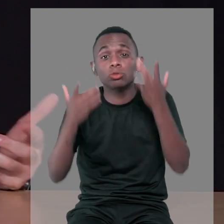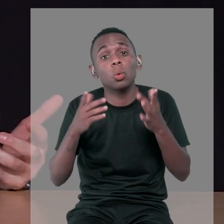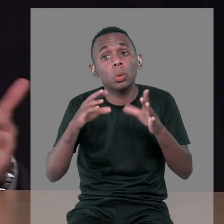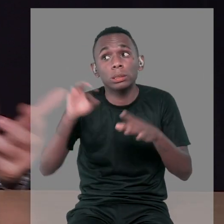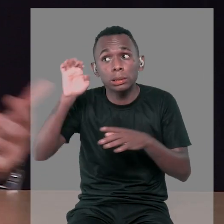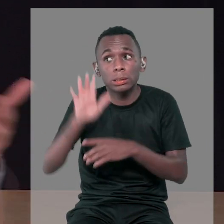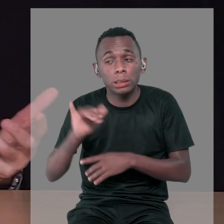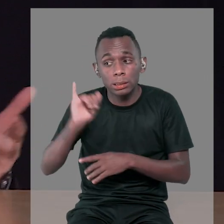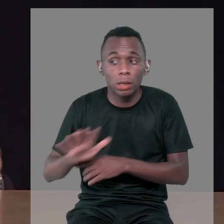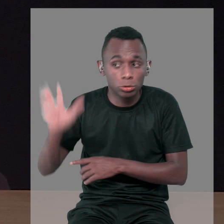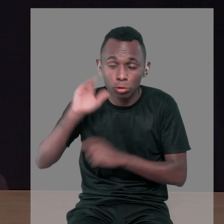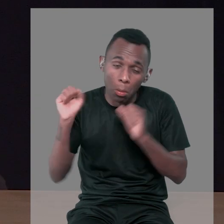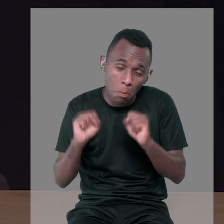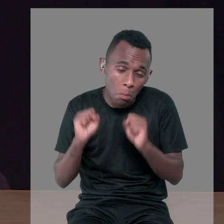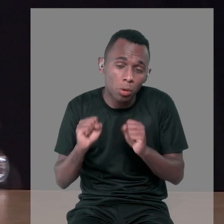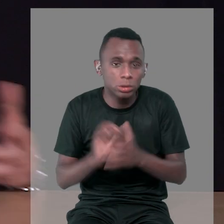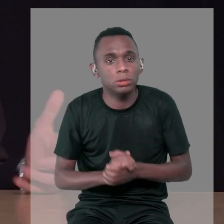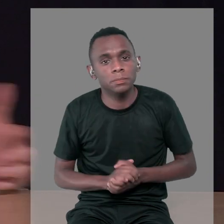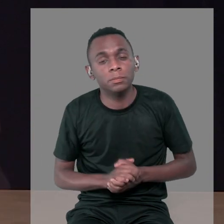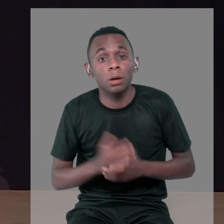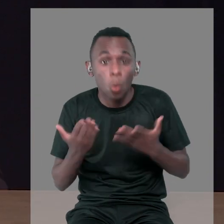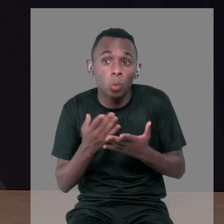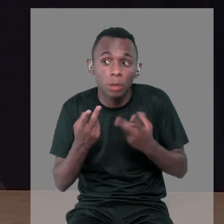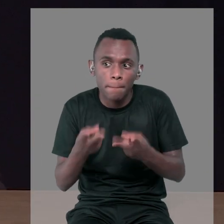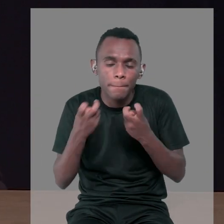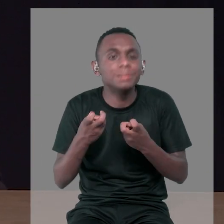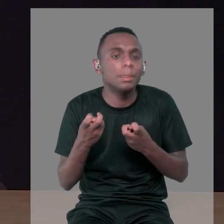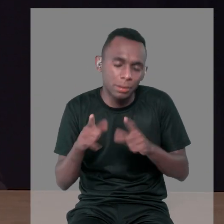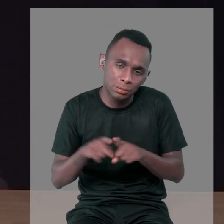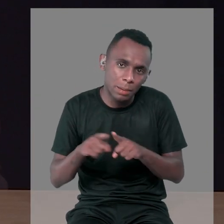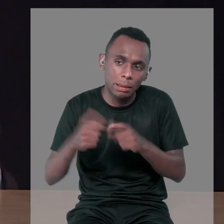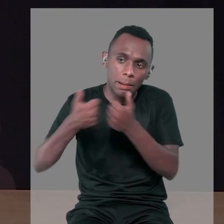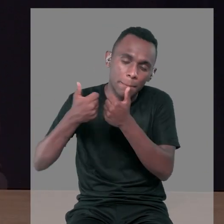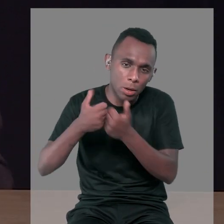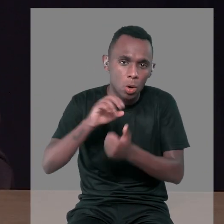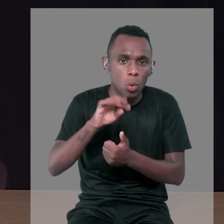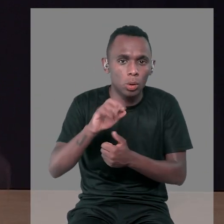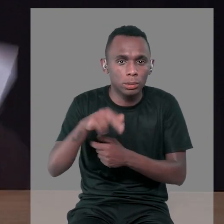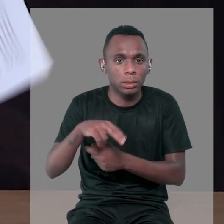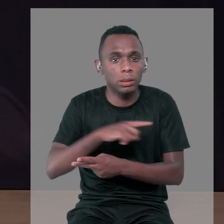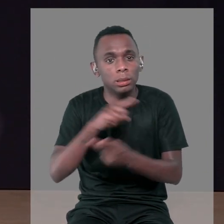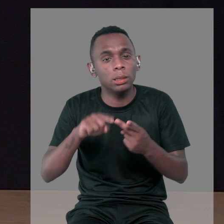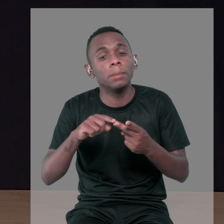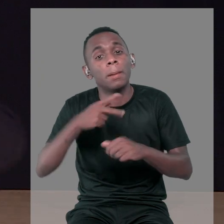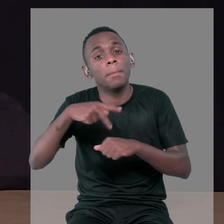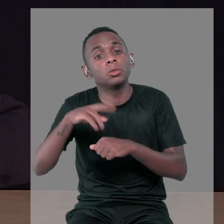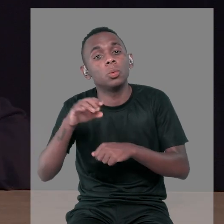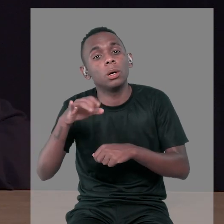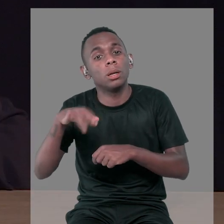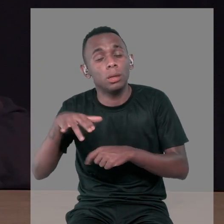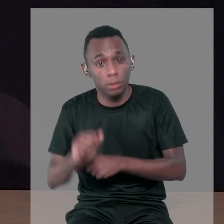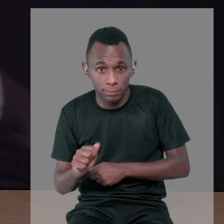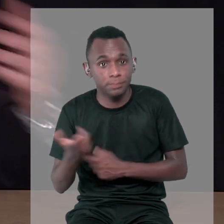vendo hoje, por exemplo, com essa proximidade entre a OTAN e a Ucrânia. Essa é a regra que está sendo seguida. É claro que a